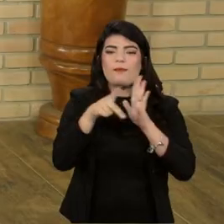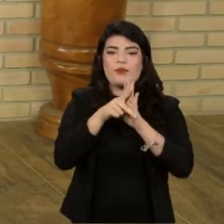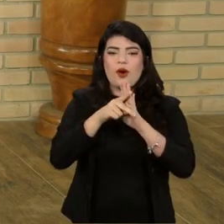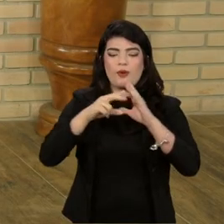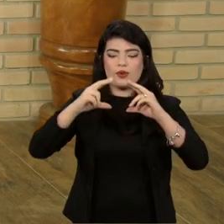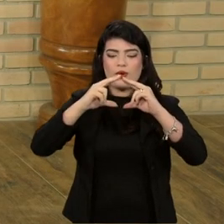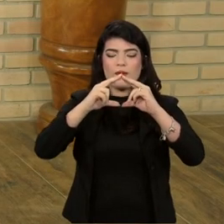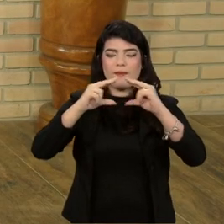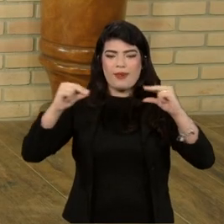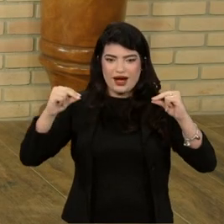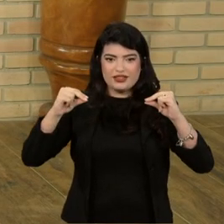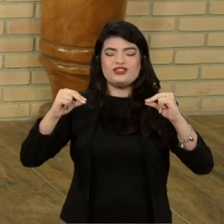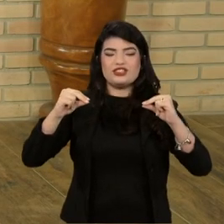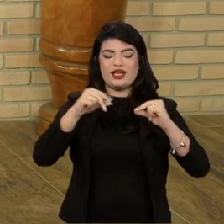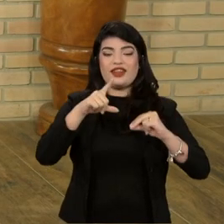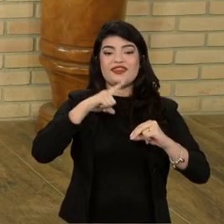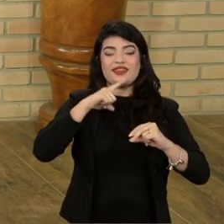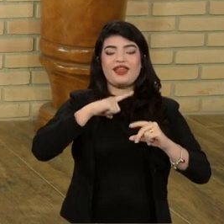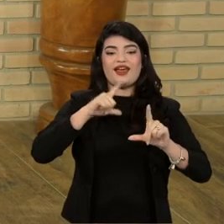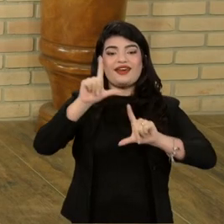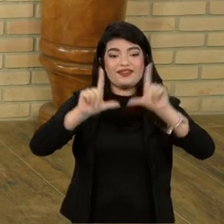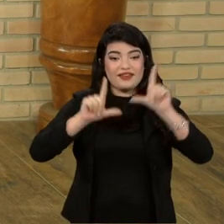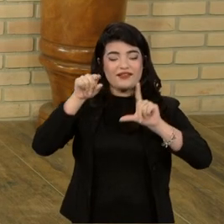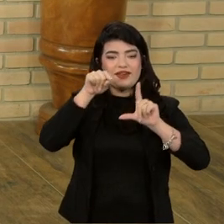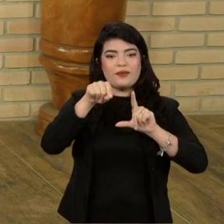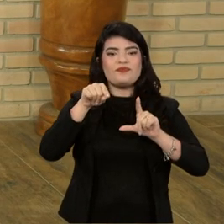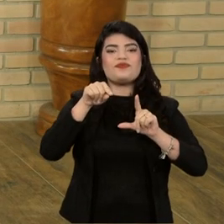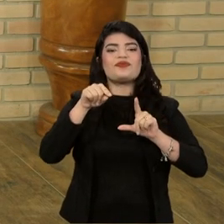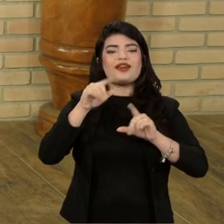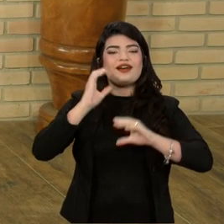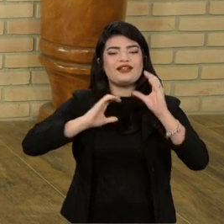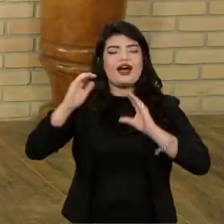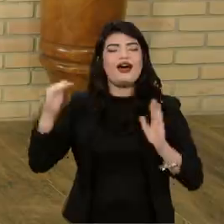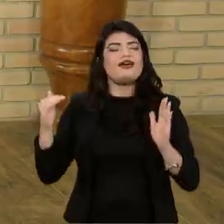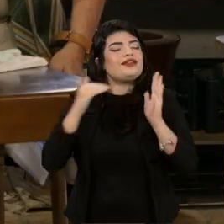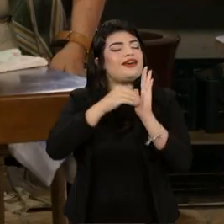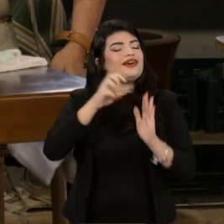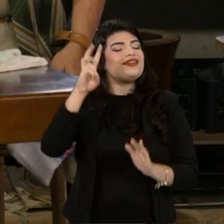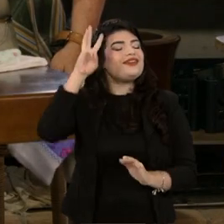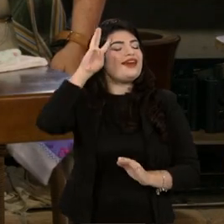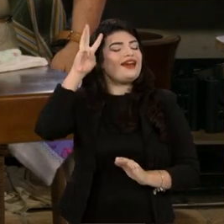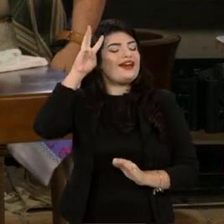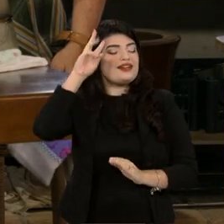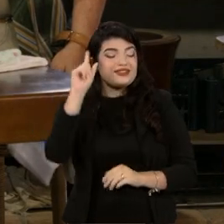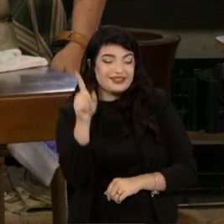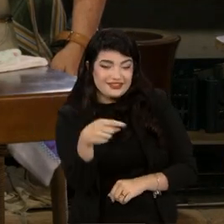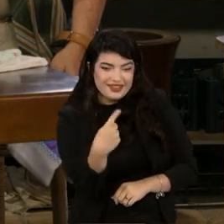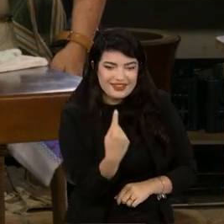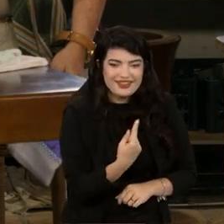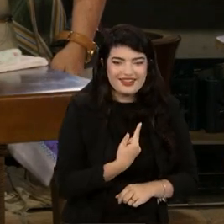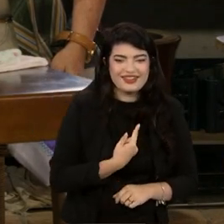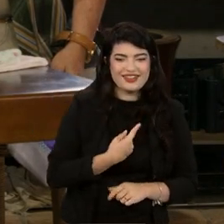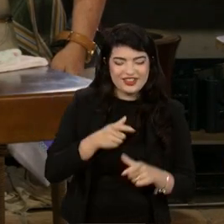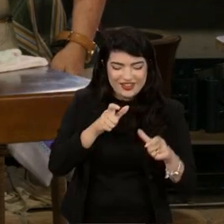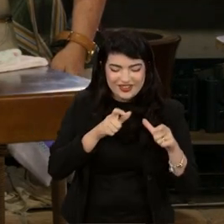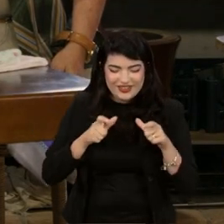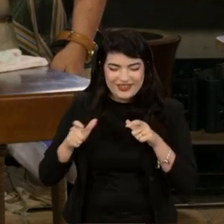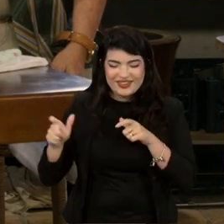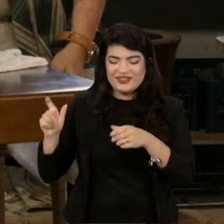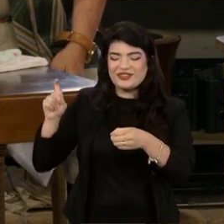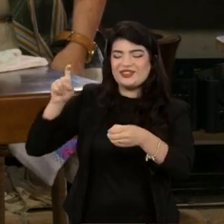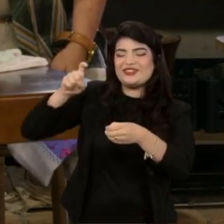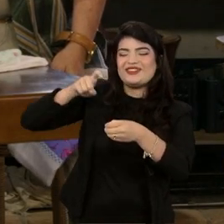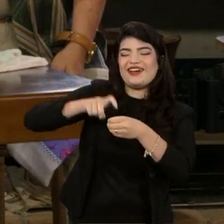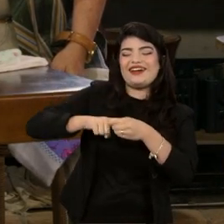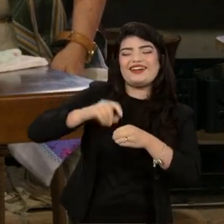beira da tuia. Na beira da tuia. Aí vem, até terça-feira, minha gente, até lá nós voltemos